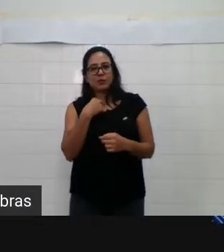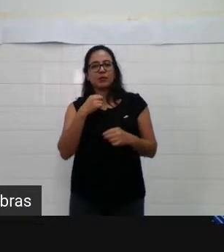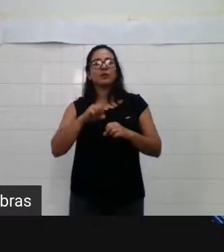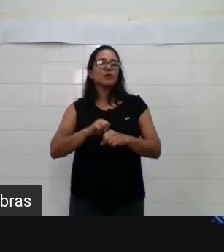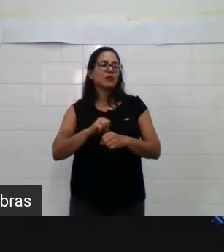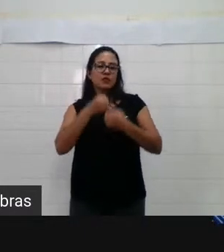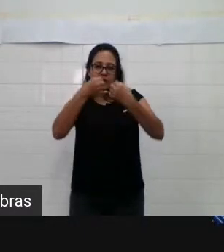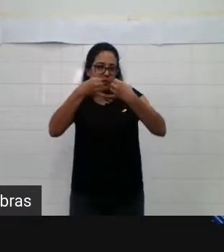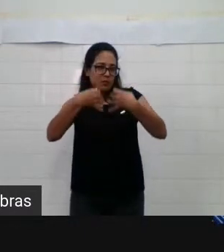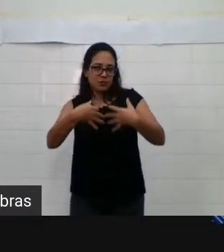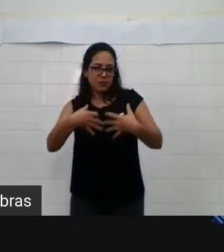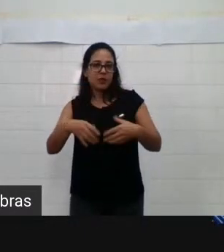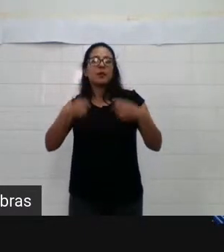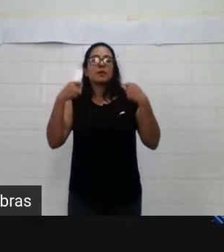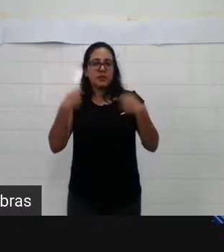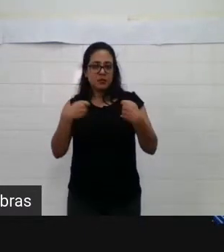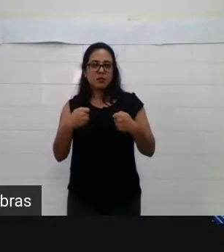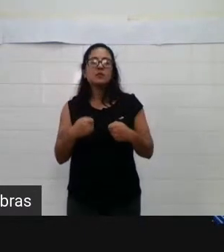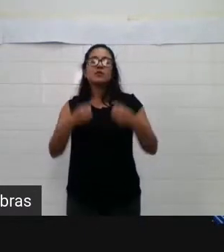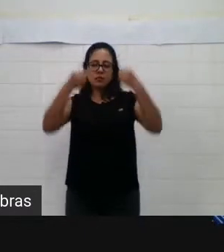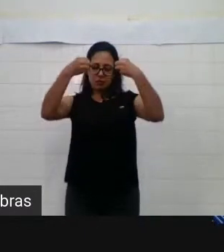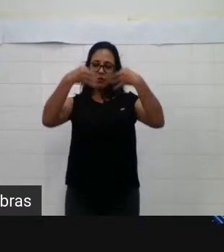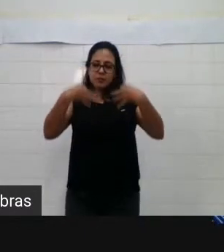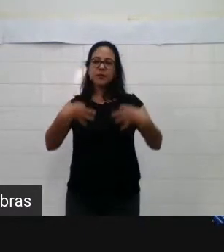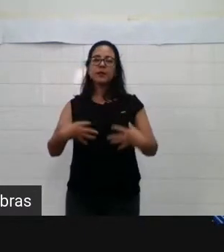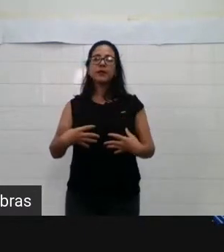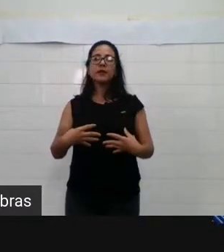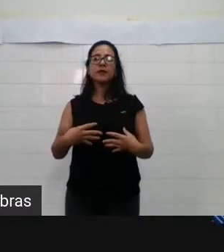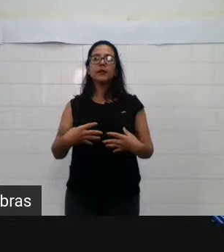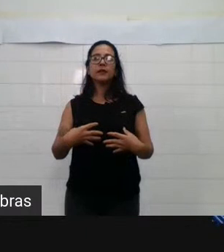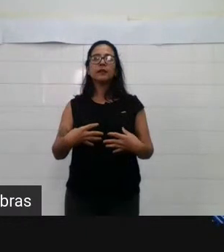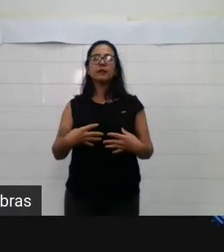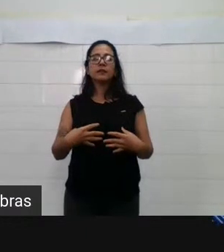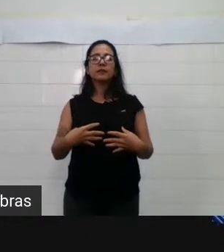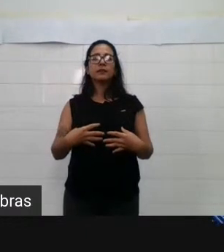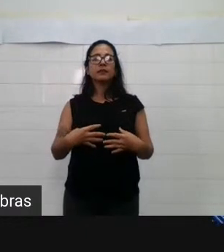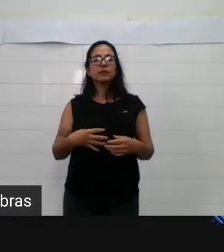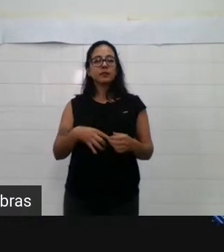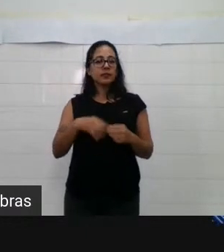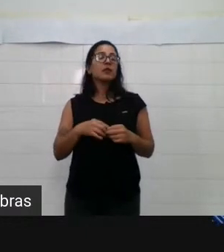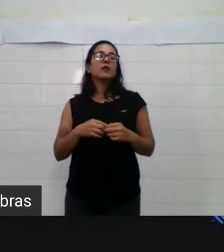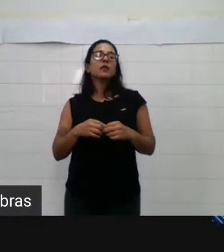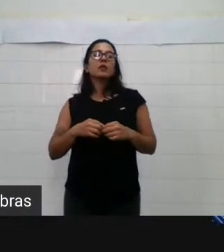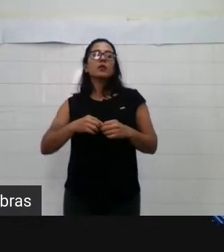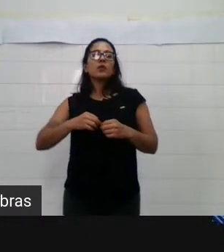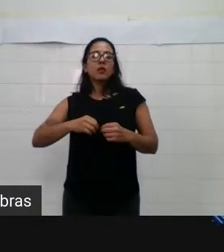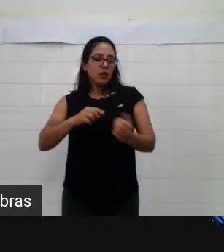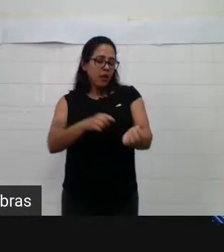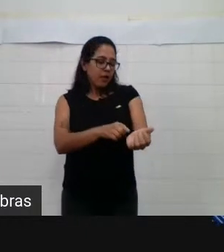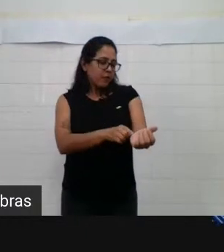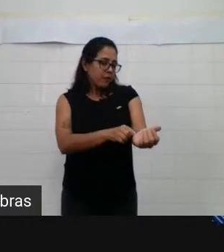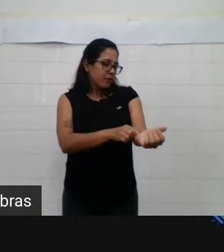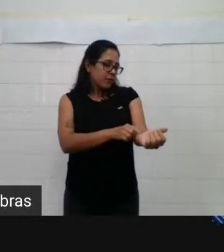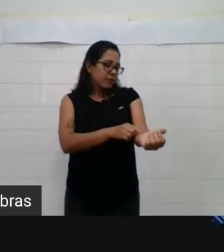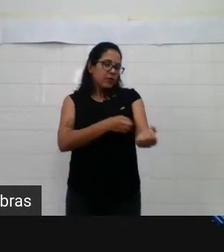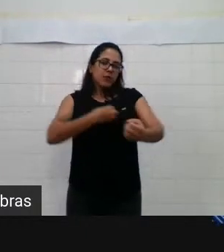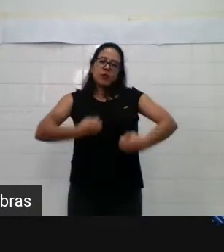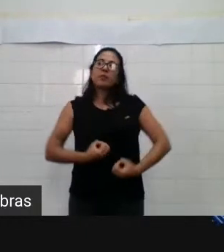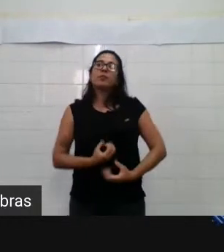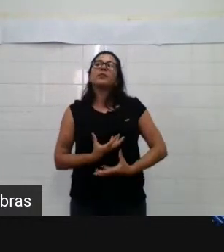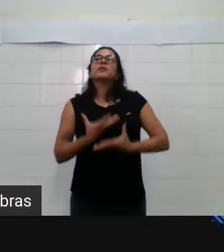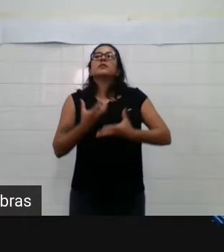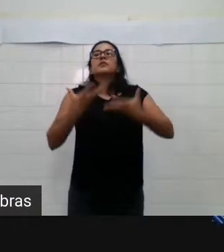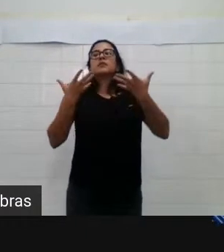agora mesmo para encerrar, a veia poética da Conceição. Porque além da